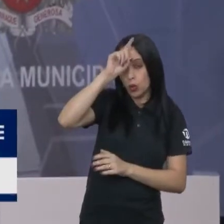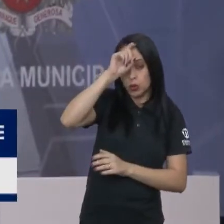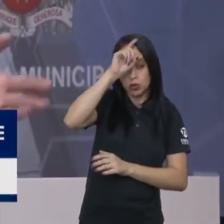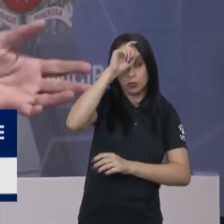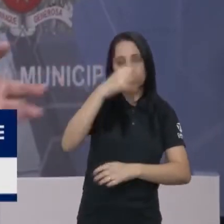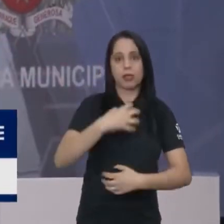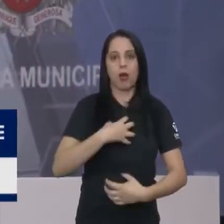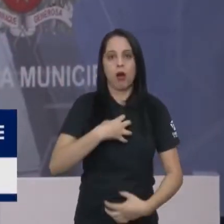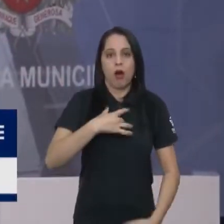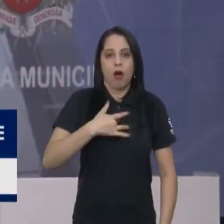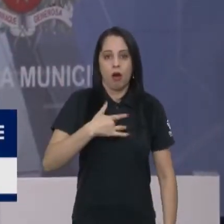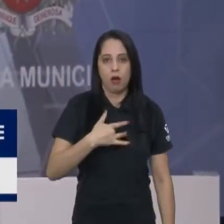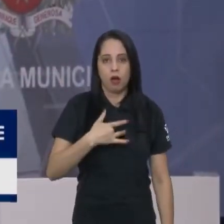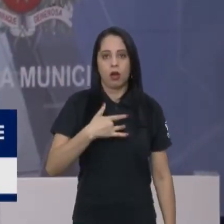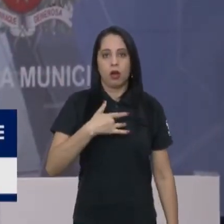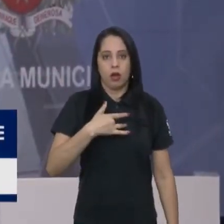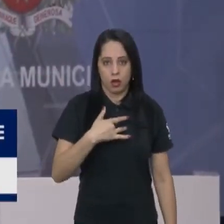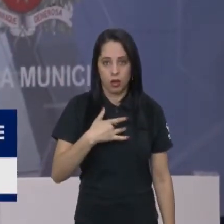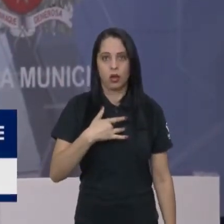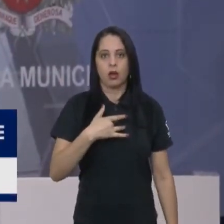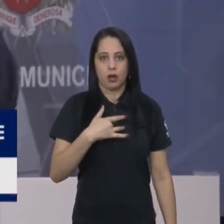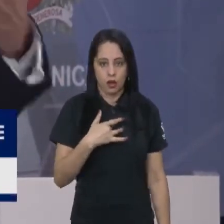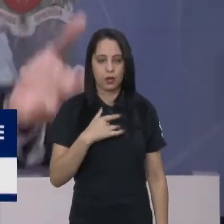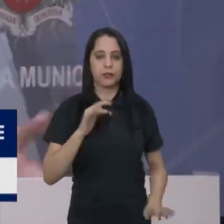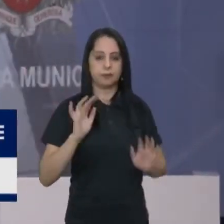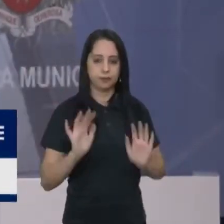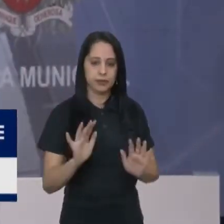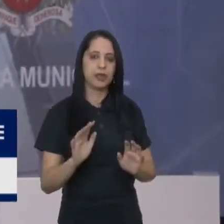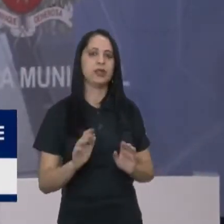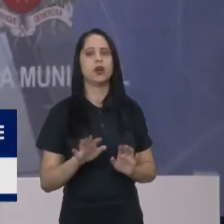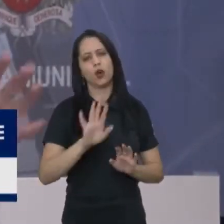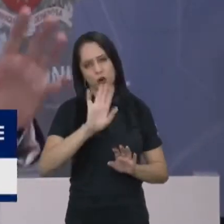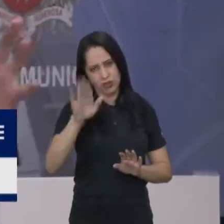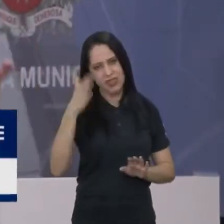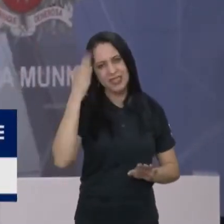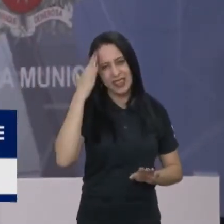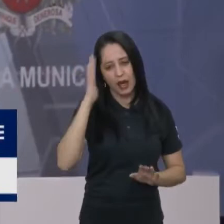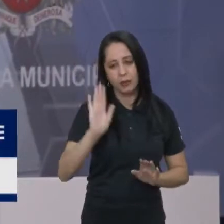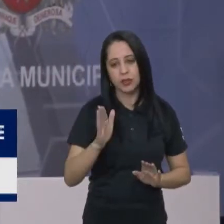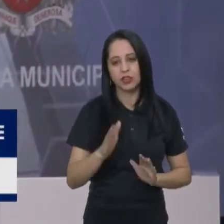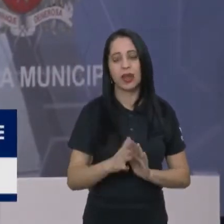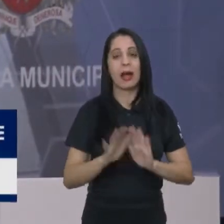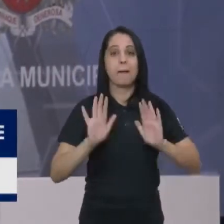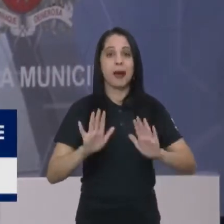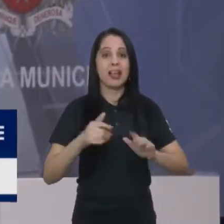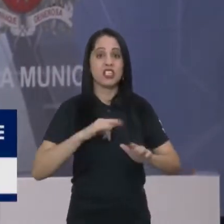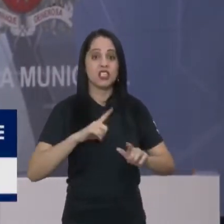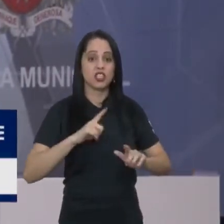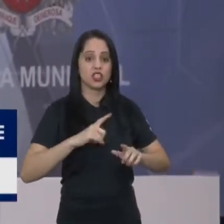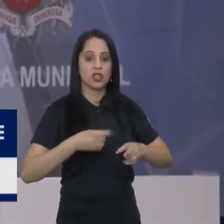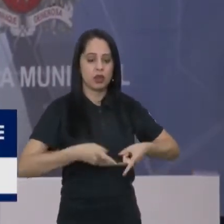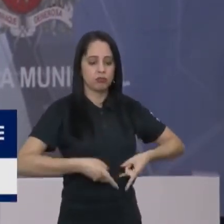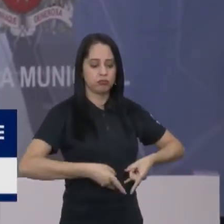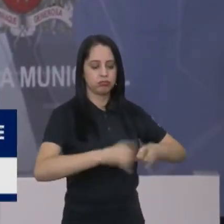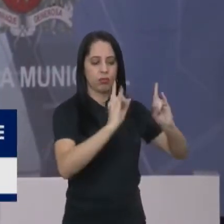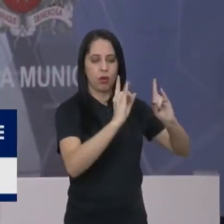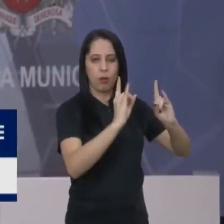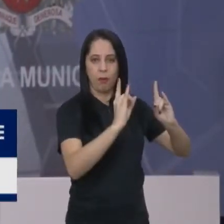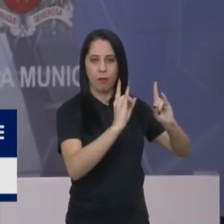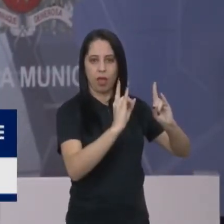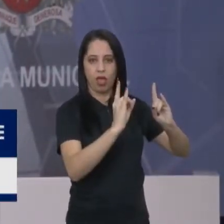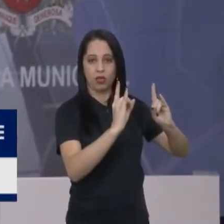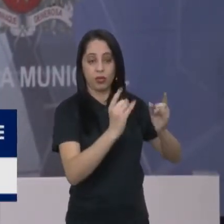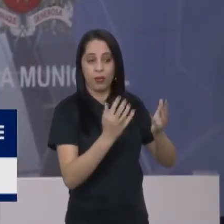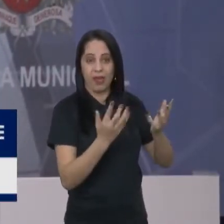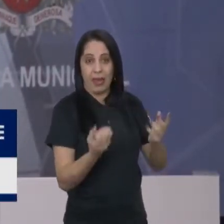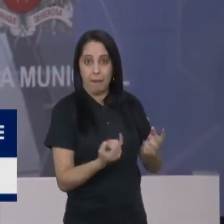praticamente a cura da tuberculose, São José deixou de ser uma sanatorial, todos conhecem a cidade industrial, e tinha ali um patrimônio histórico, cultural, muito importante para a